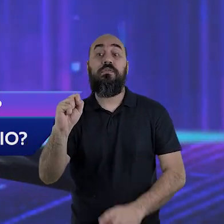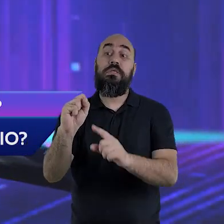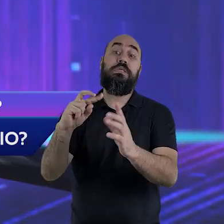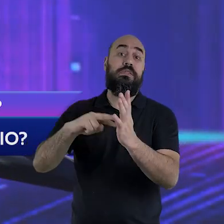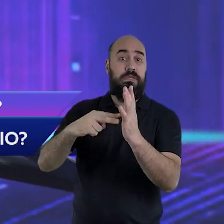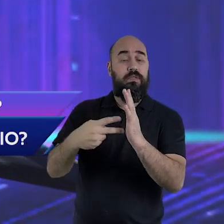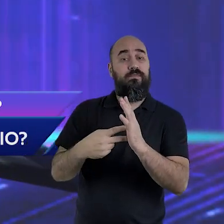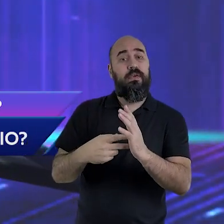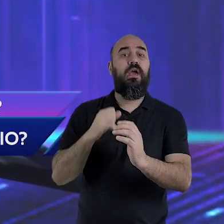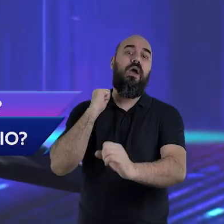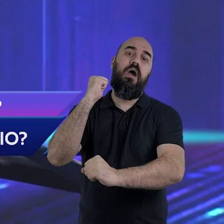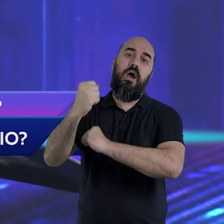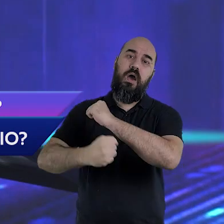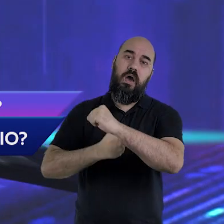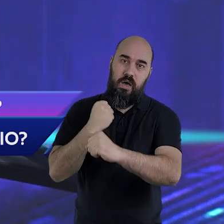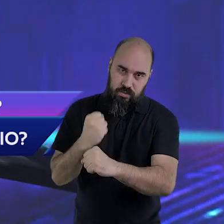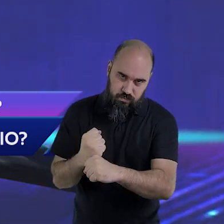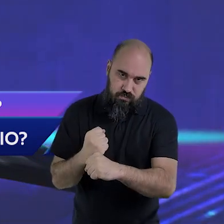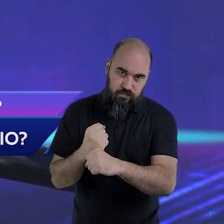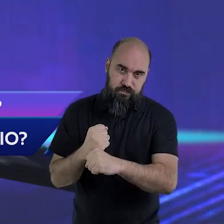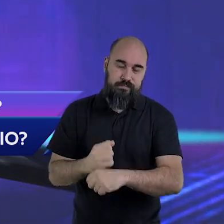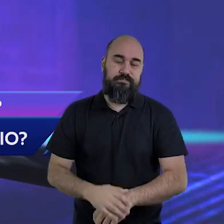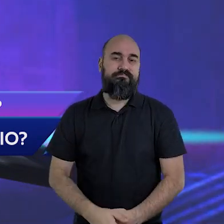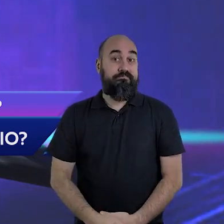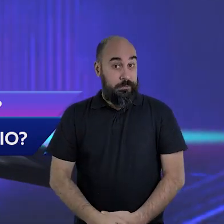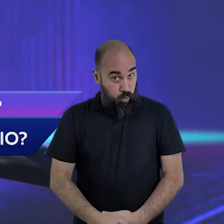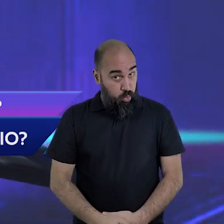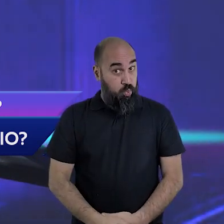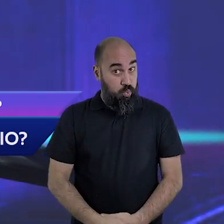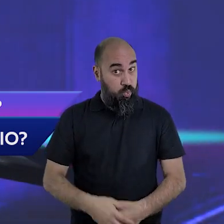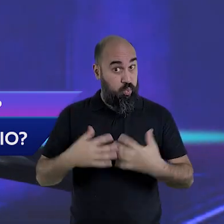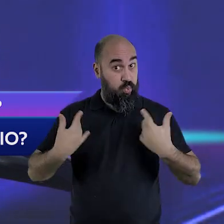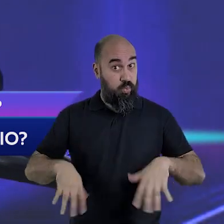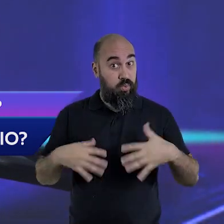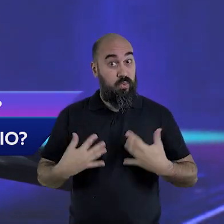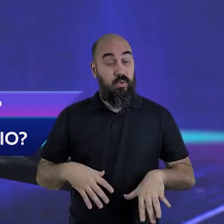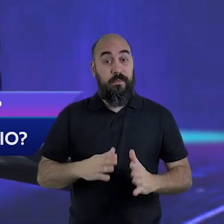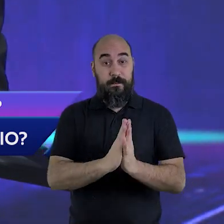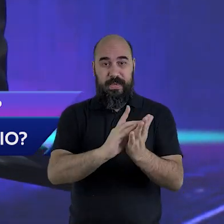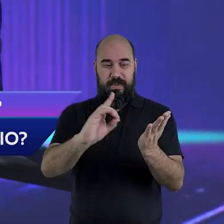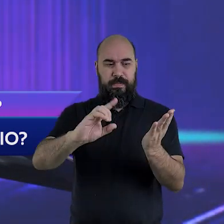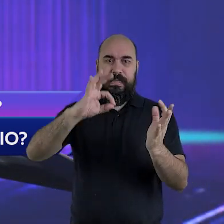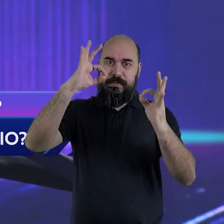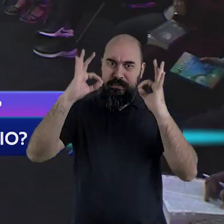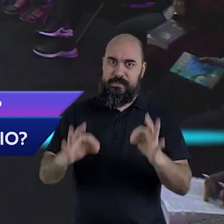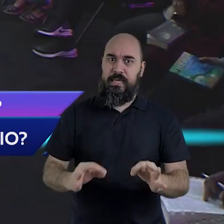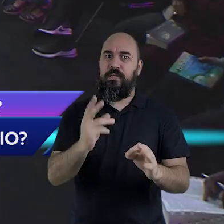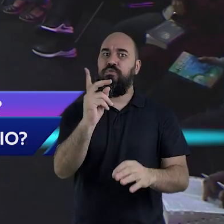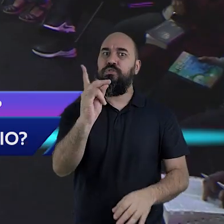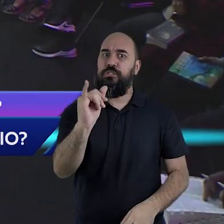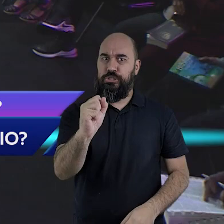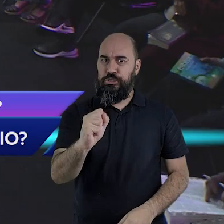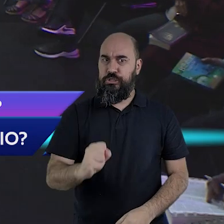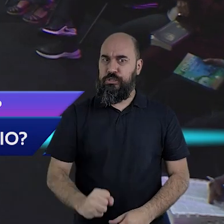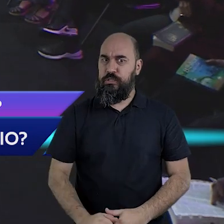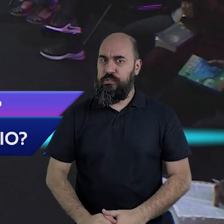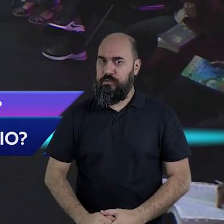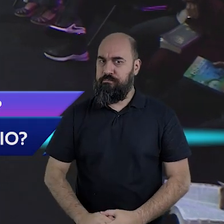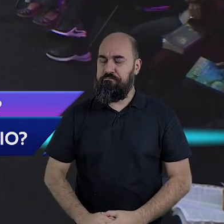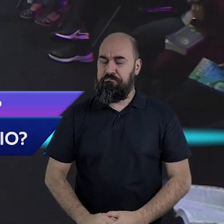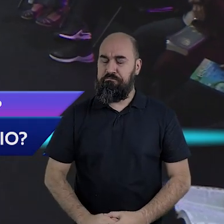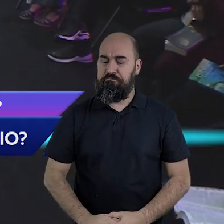anos. E aqui, a Bíblia ela é precisa na data. O Templo de